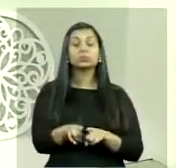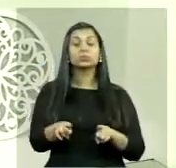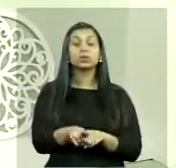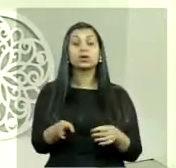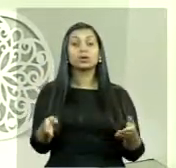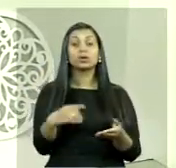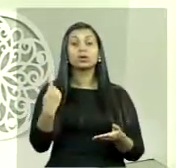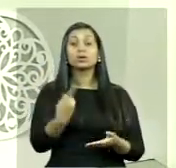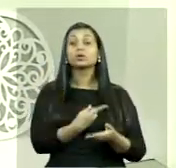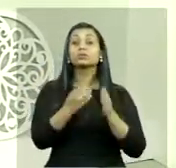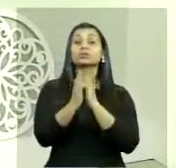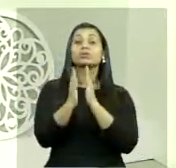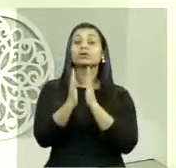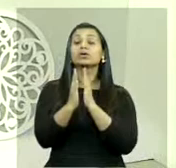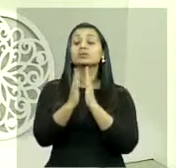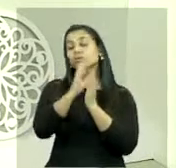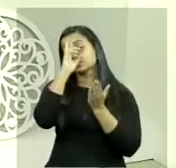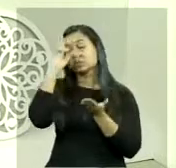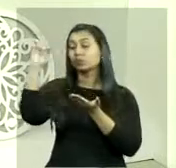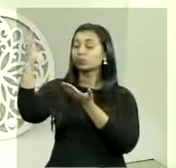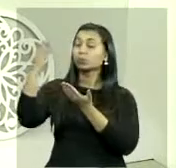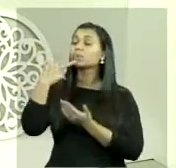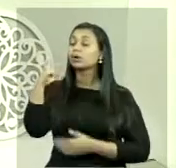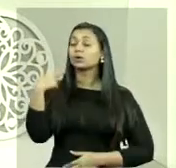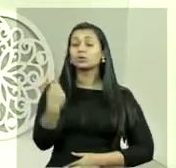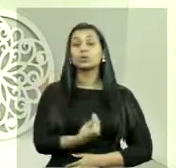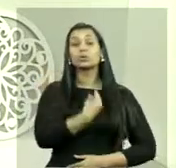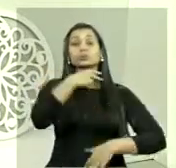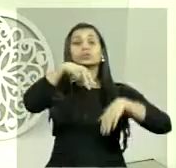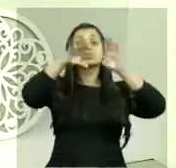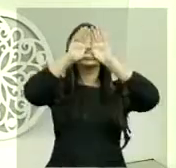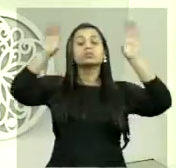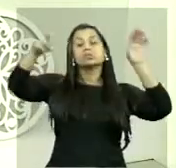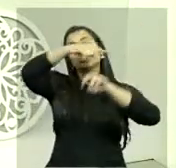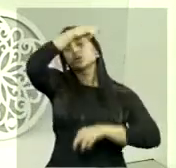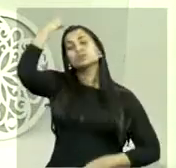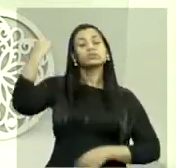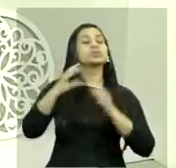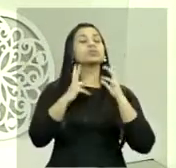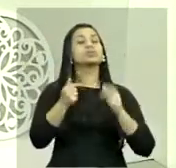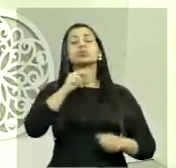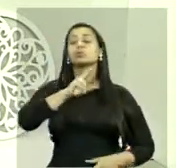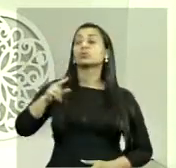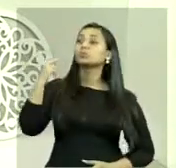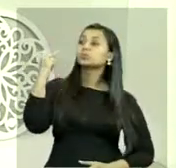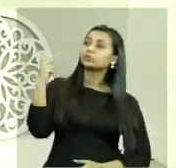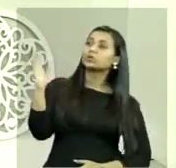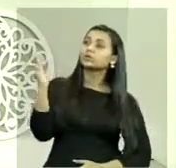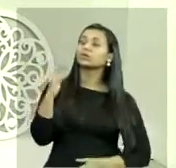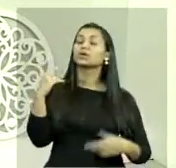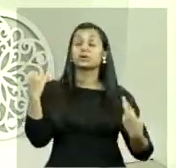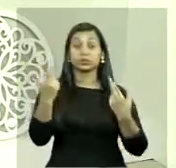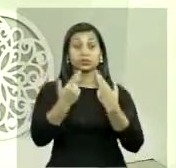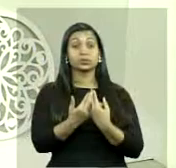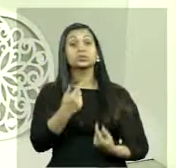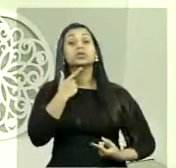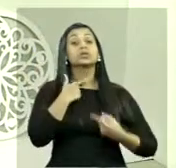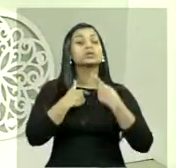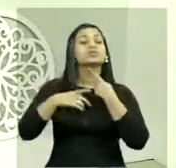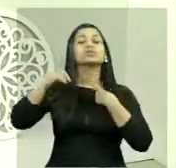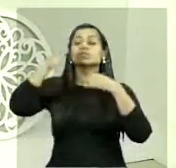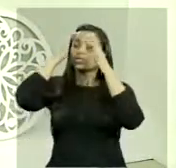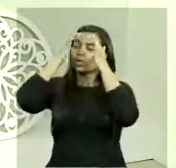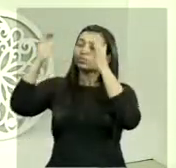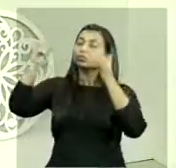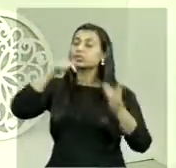agora dirigimos nossas orações ao Senhor. Pai nosso que estais nos céus, santificado seja o vosso nome. Venha a nós o vosso